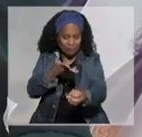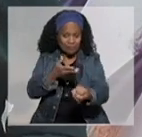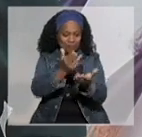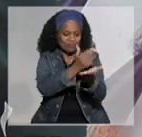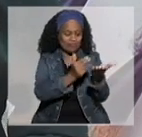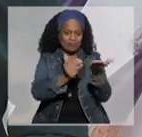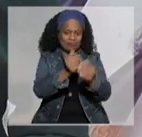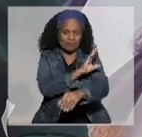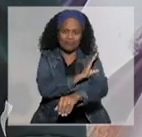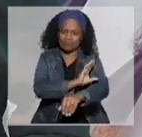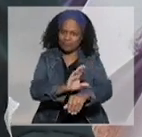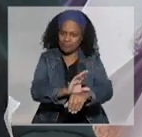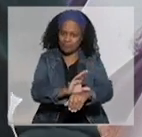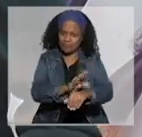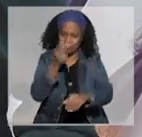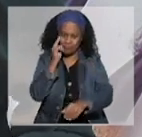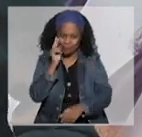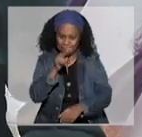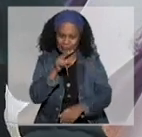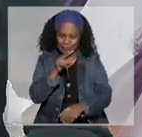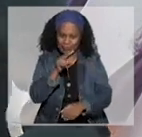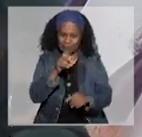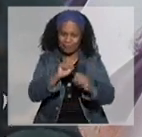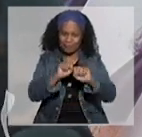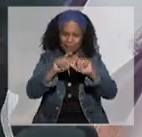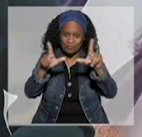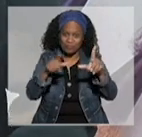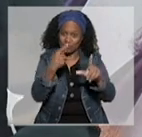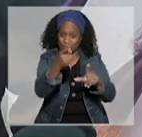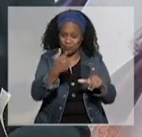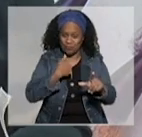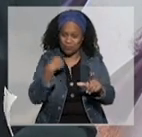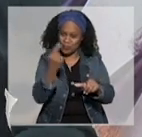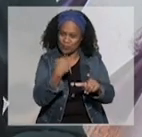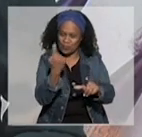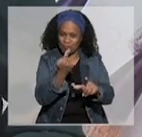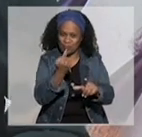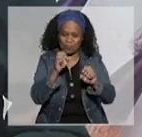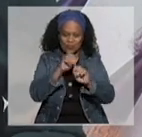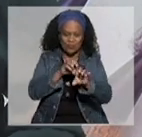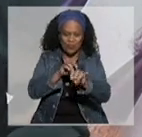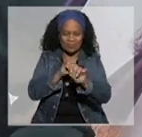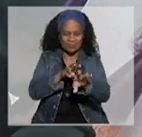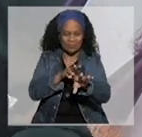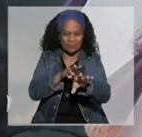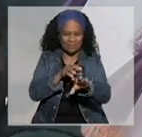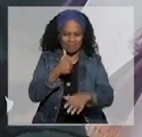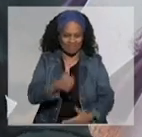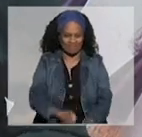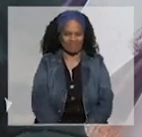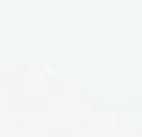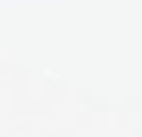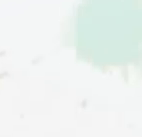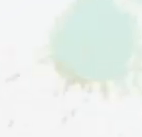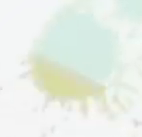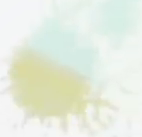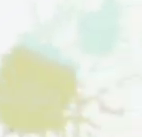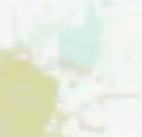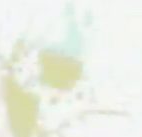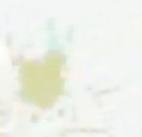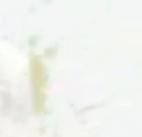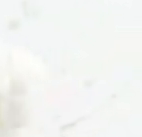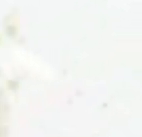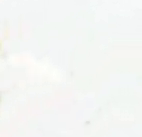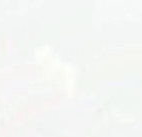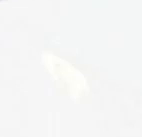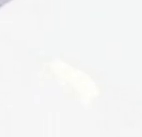formação em arte e cultura. Então, fique ligado, está no ar o meu, o seu, o nosso Educação.